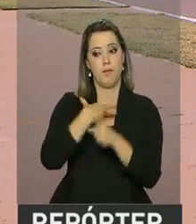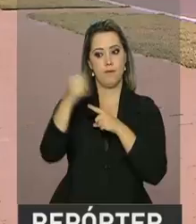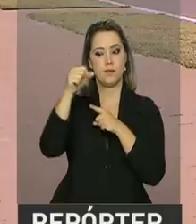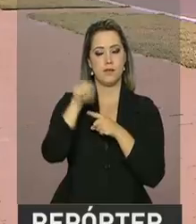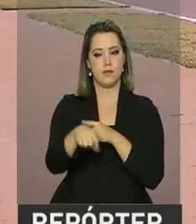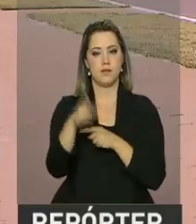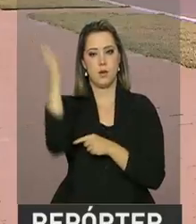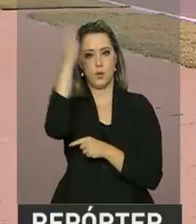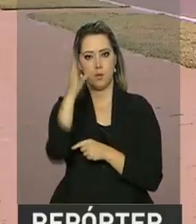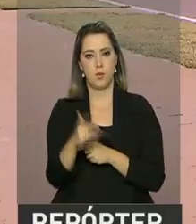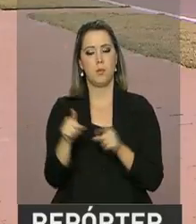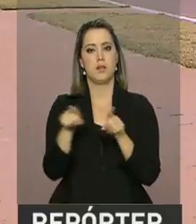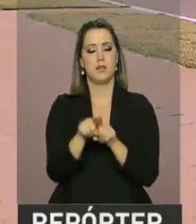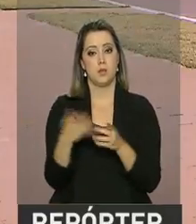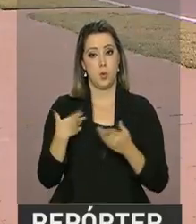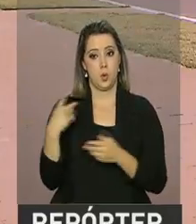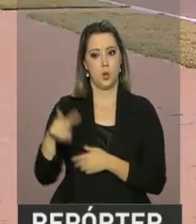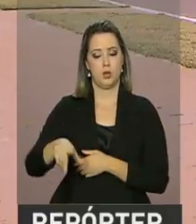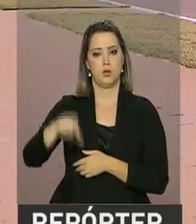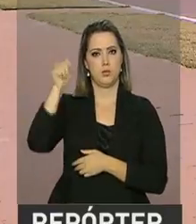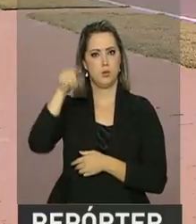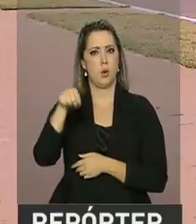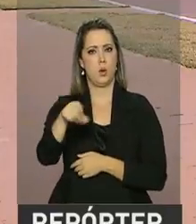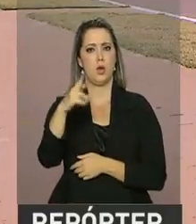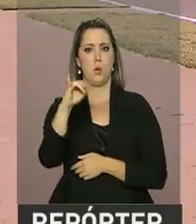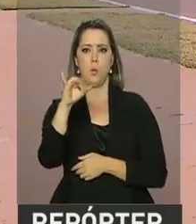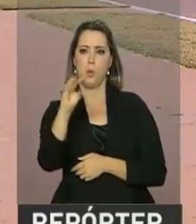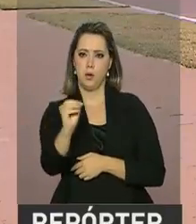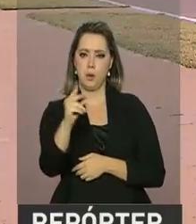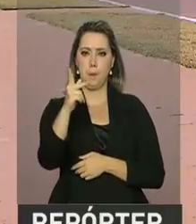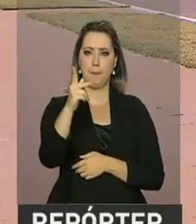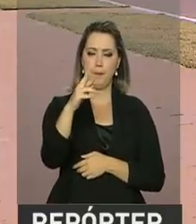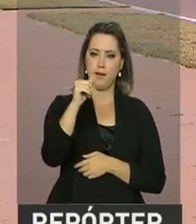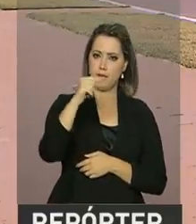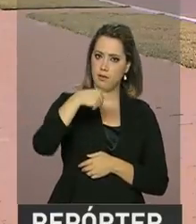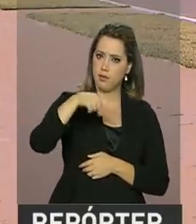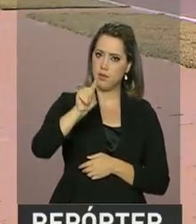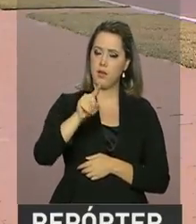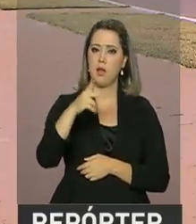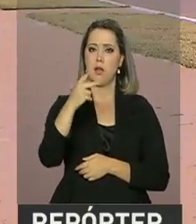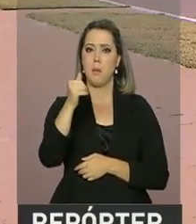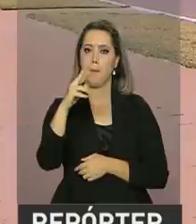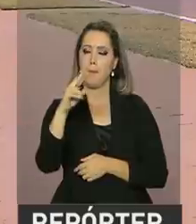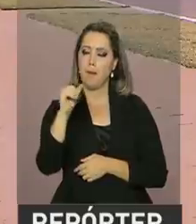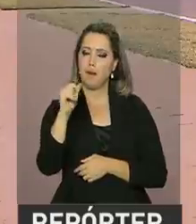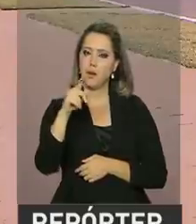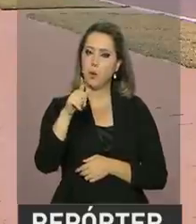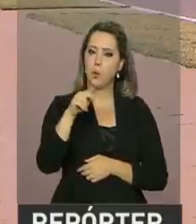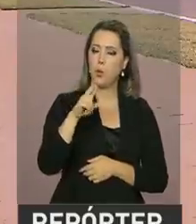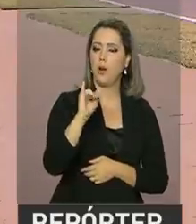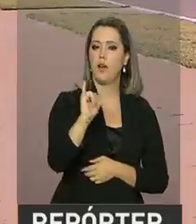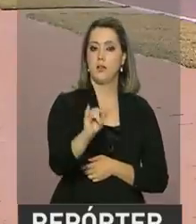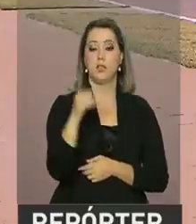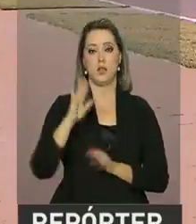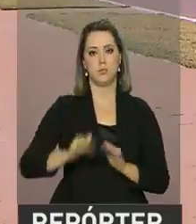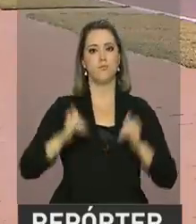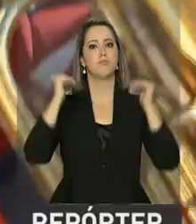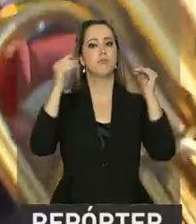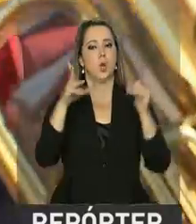domínio sobre os rios Paraná e Paraguai A Batalha é celebrada há 152 anos e se tornou a data Magna da